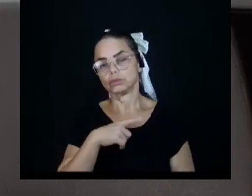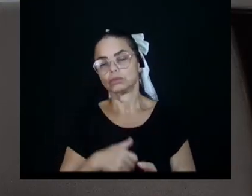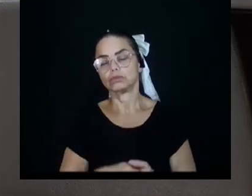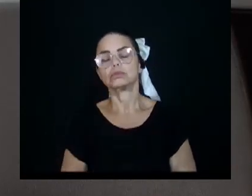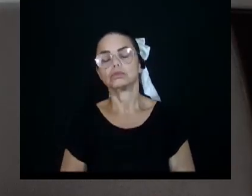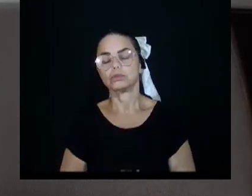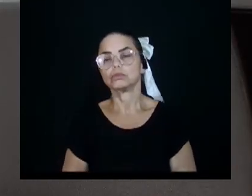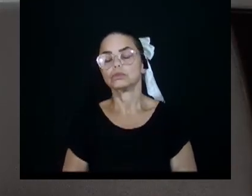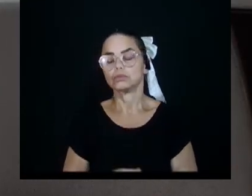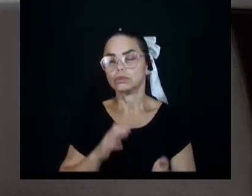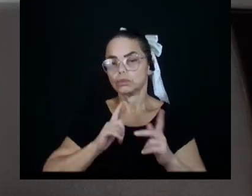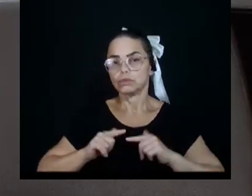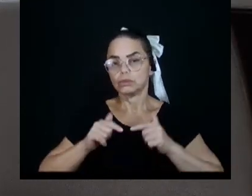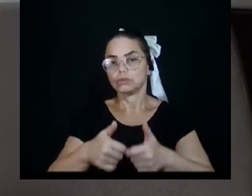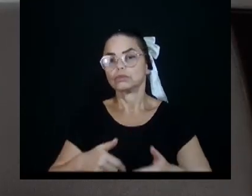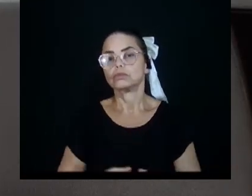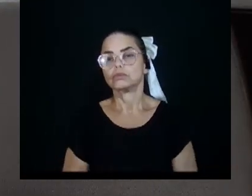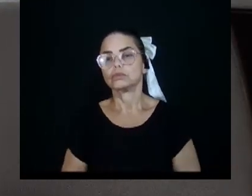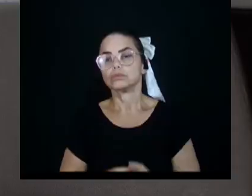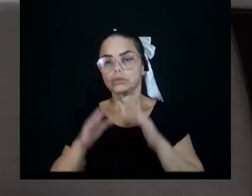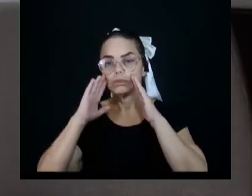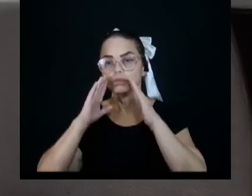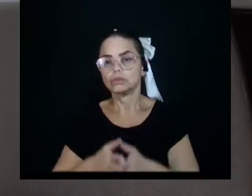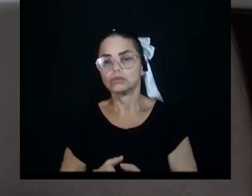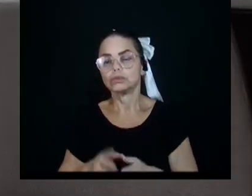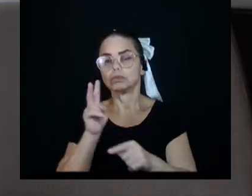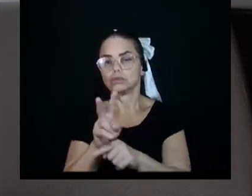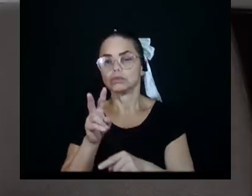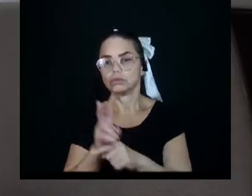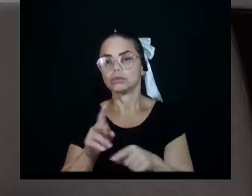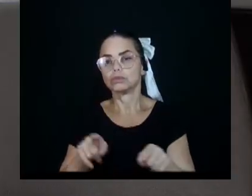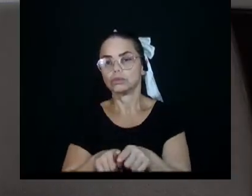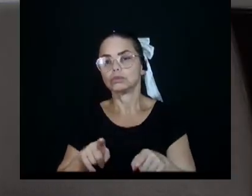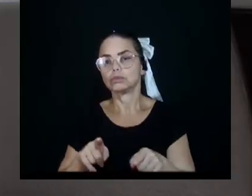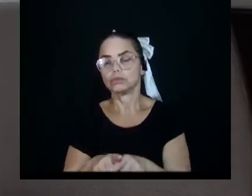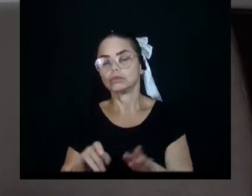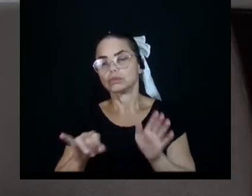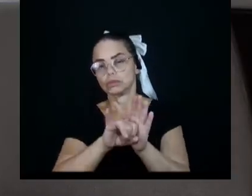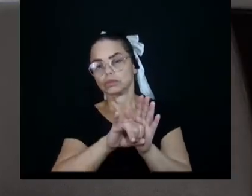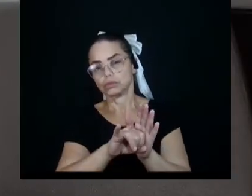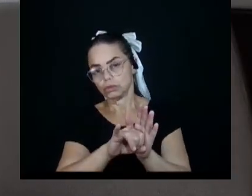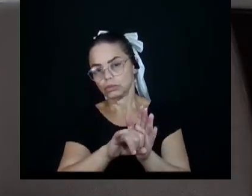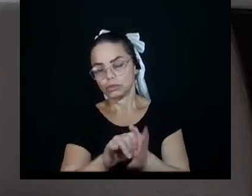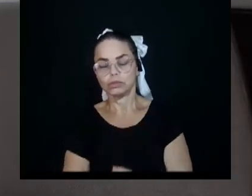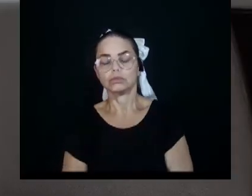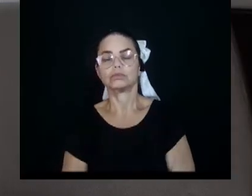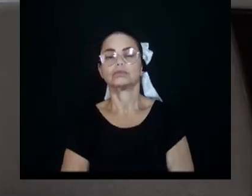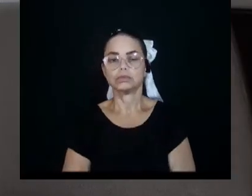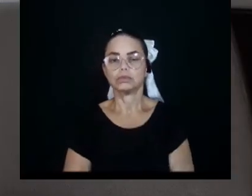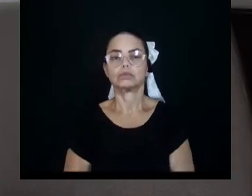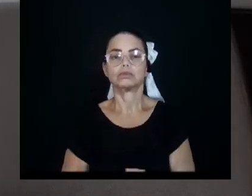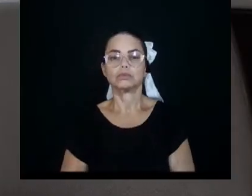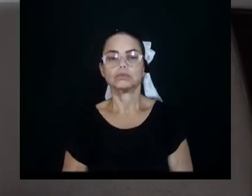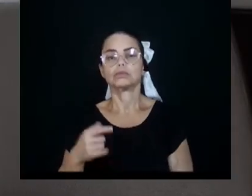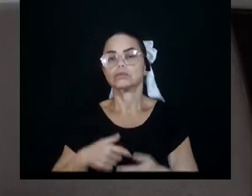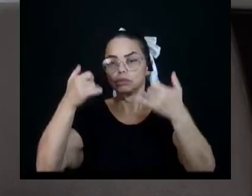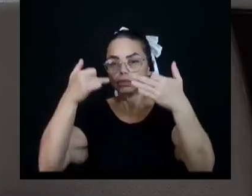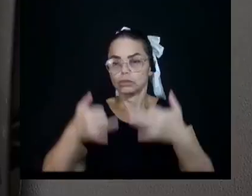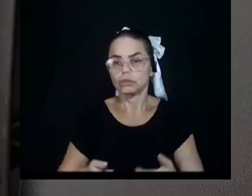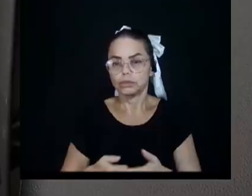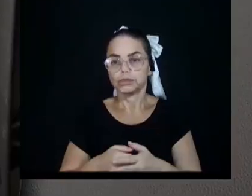aí, com esse foco de proteger também a identidade da criança, vereador? Porque até para explicar isso para os